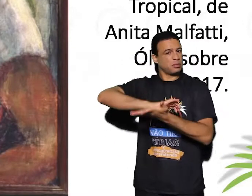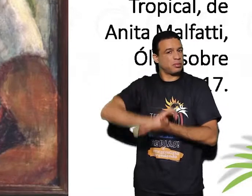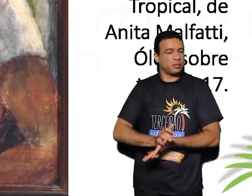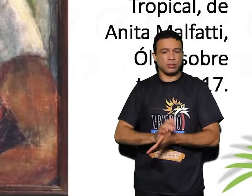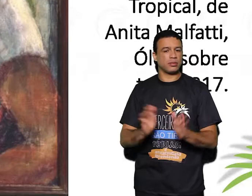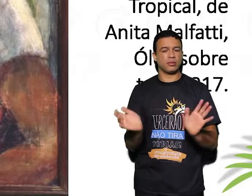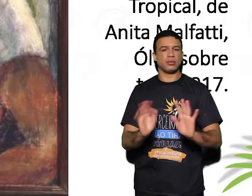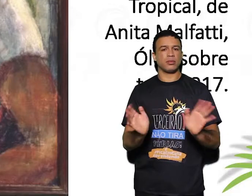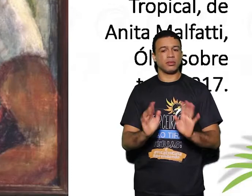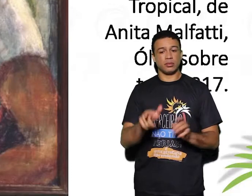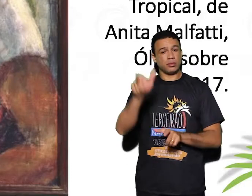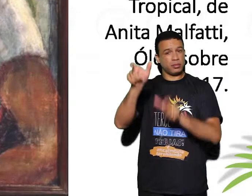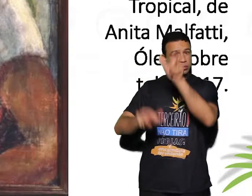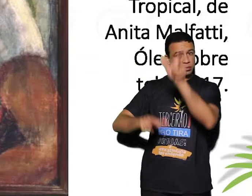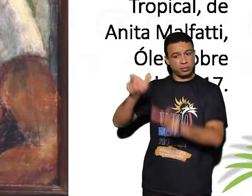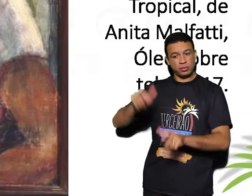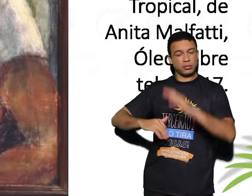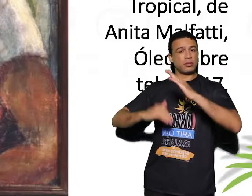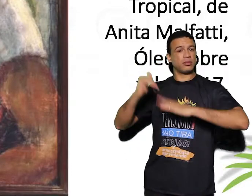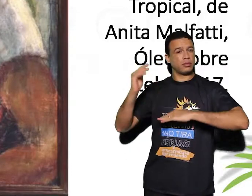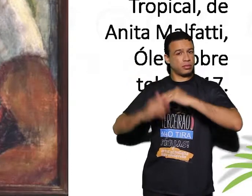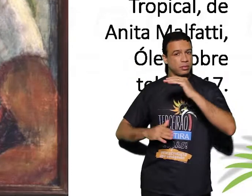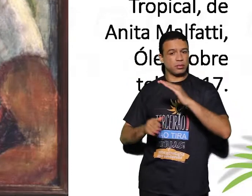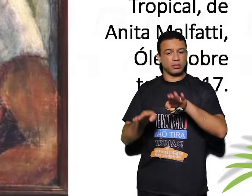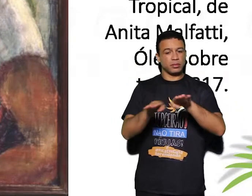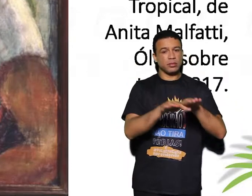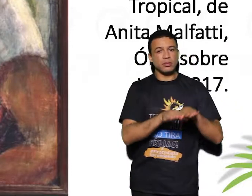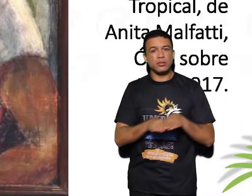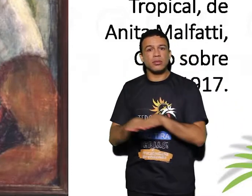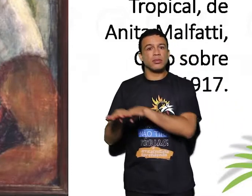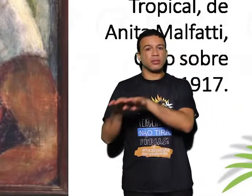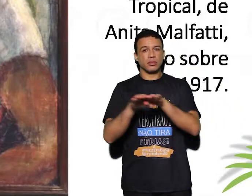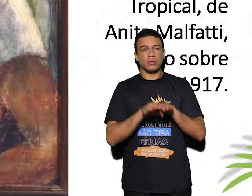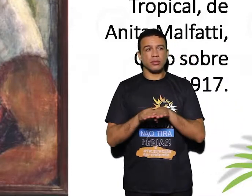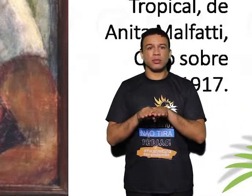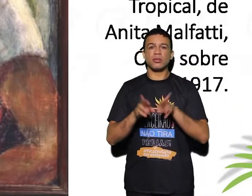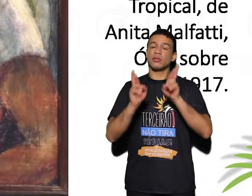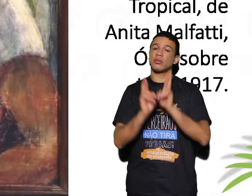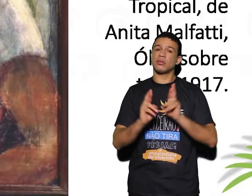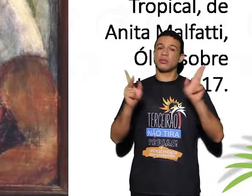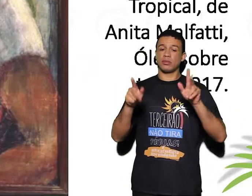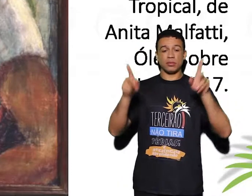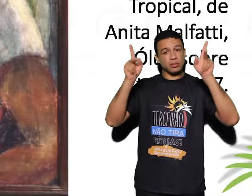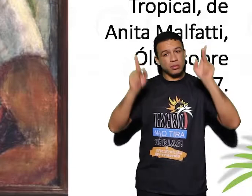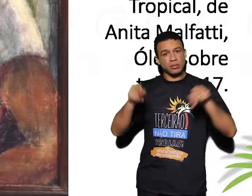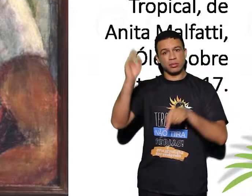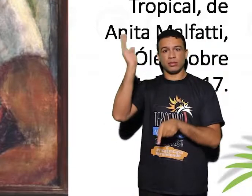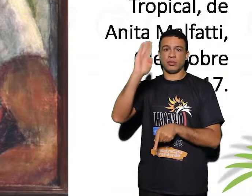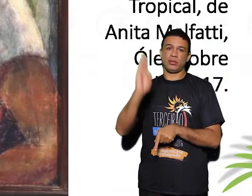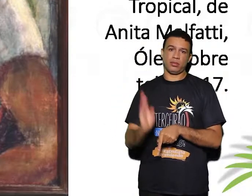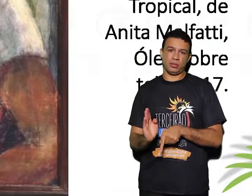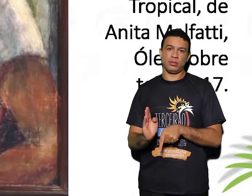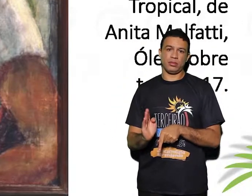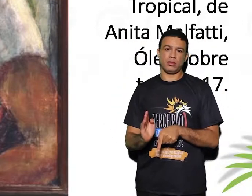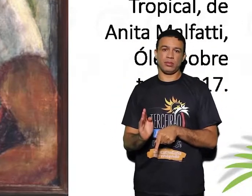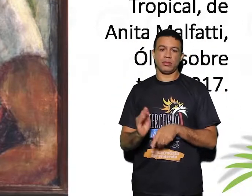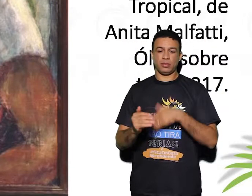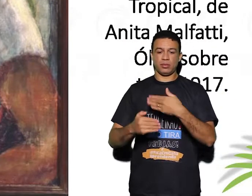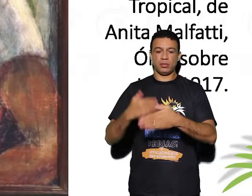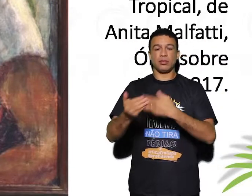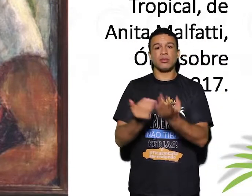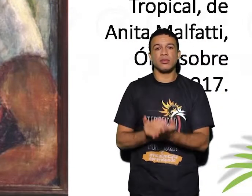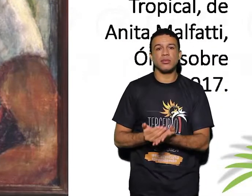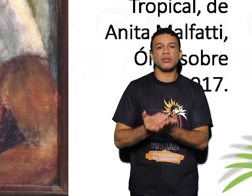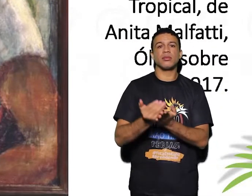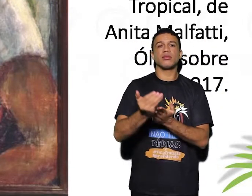não, esses artistas começam a representar um padrão de beleza e figuras que são a cara do Brasil. Frutas que aparentemente são